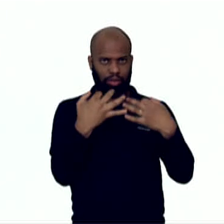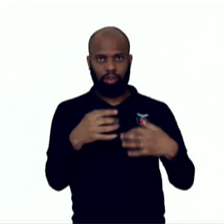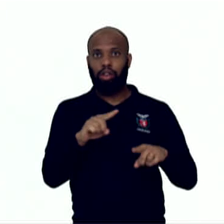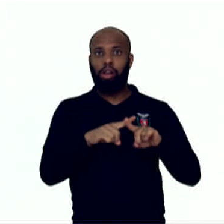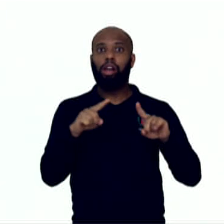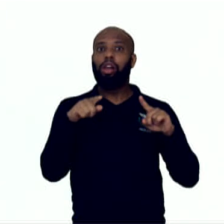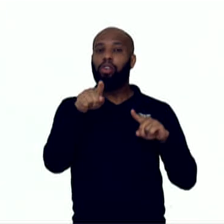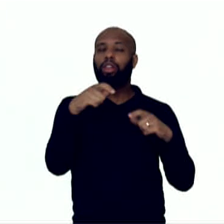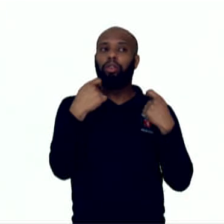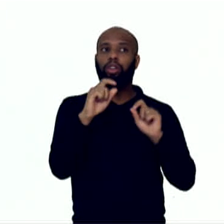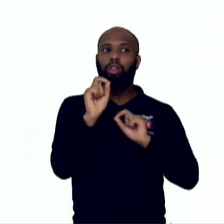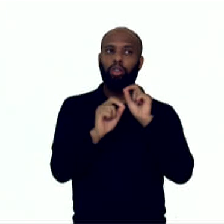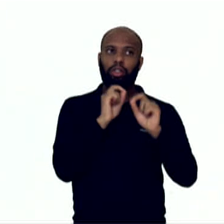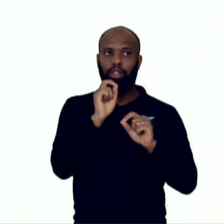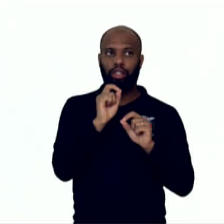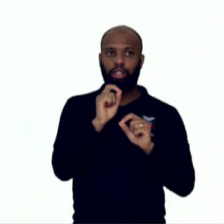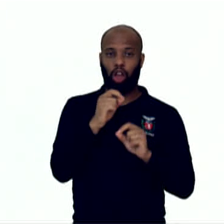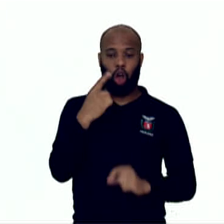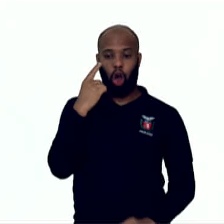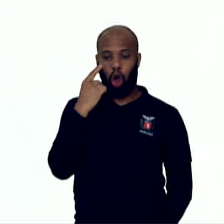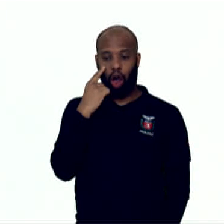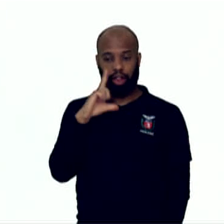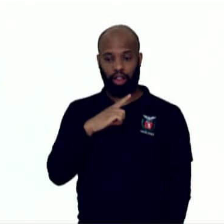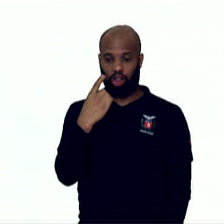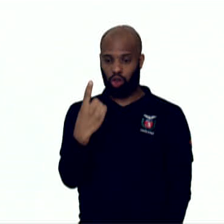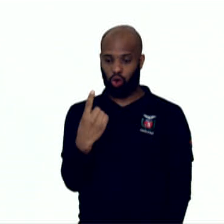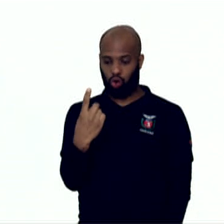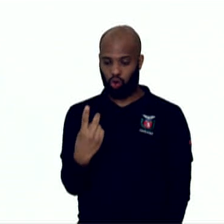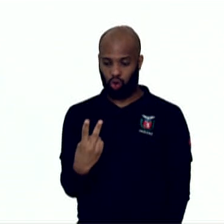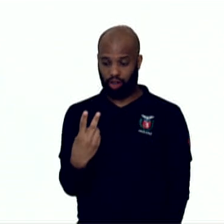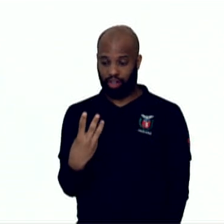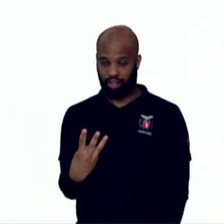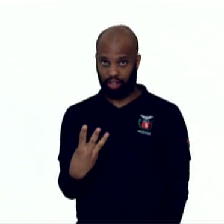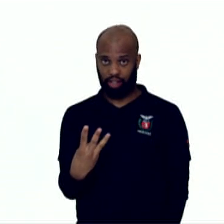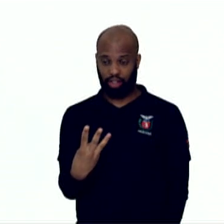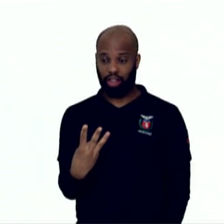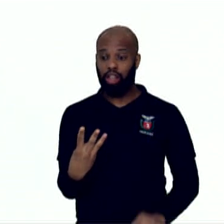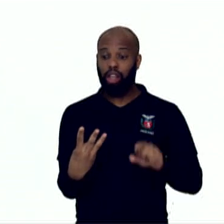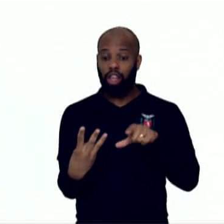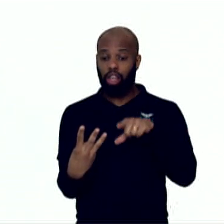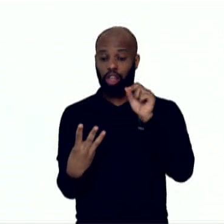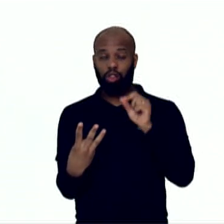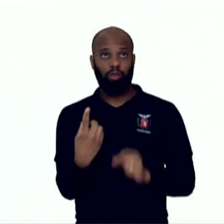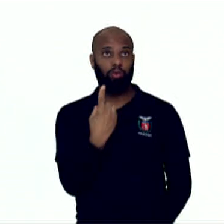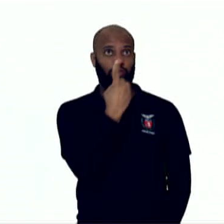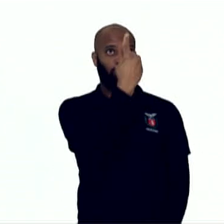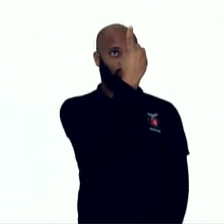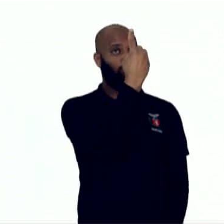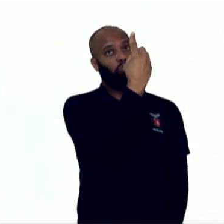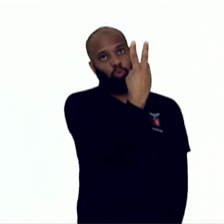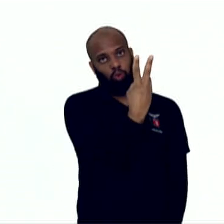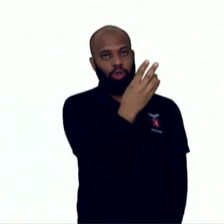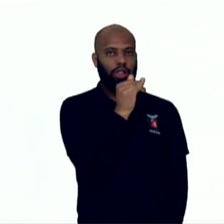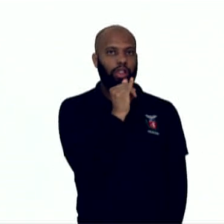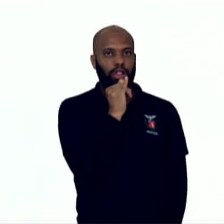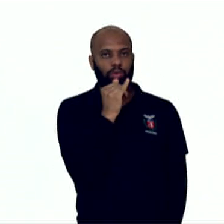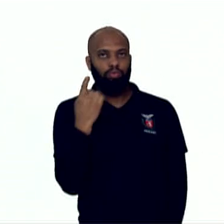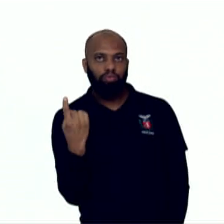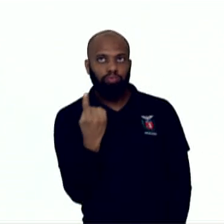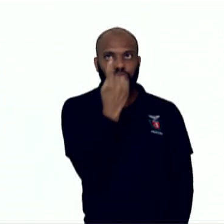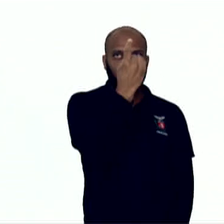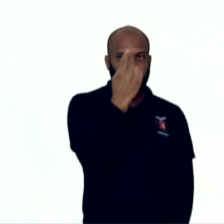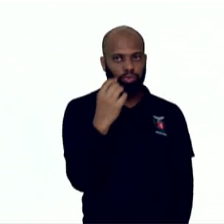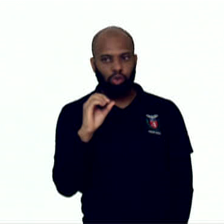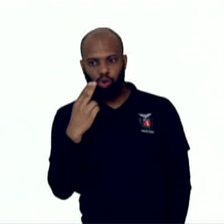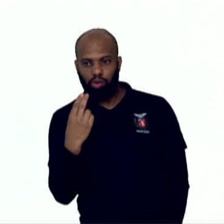que colocar aqui o número, entre o parênteses aqui, o número que corresponde, né? Se você não entendeu